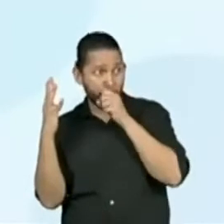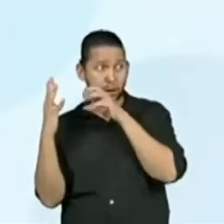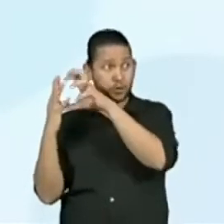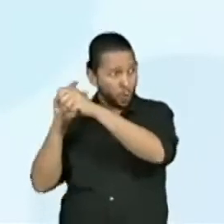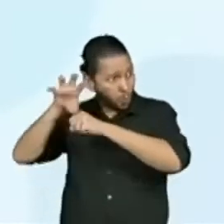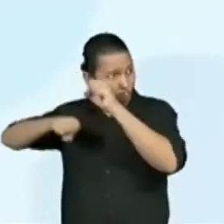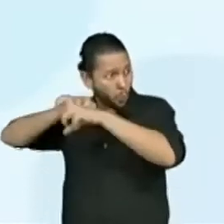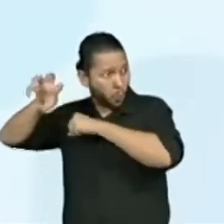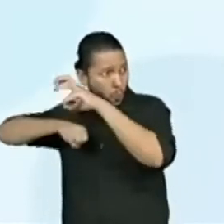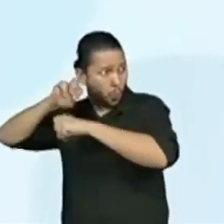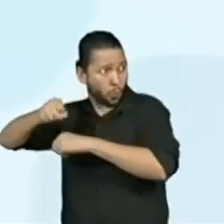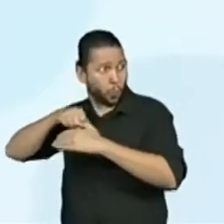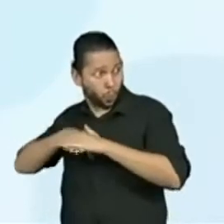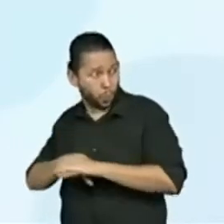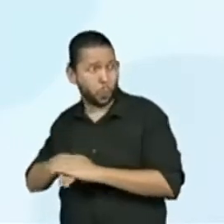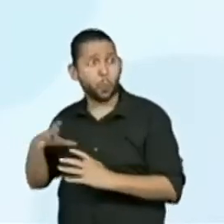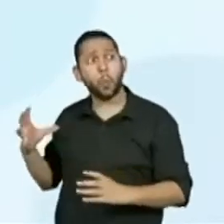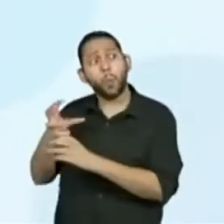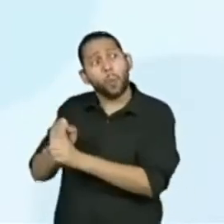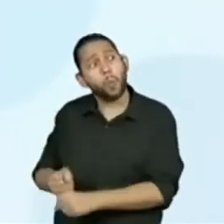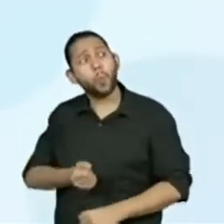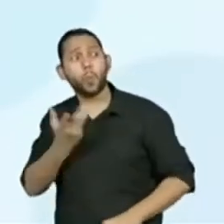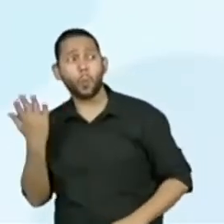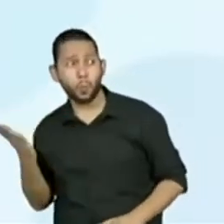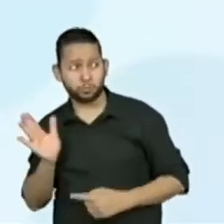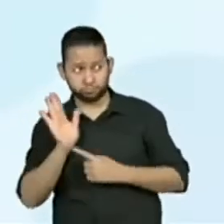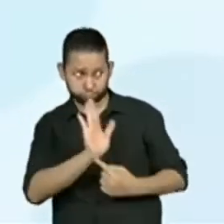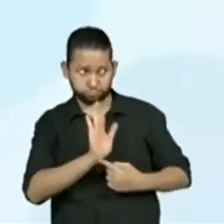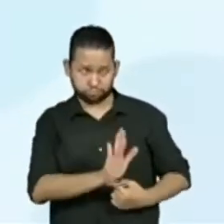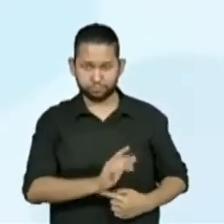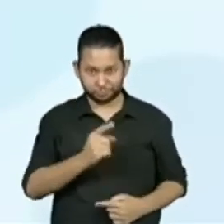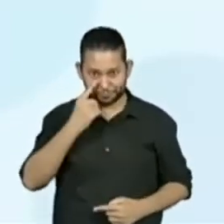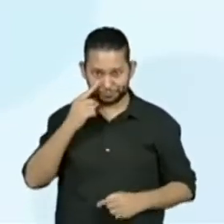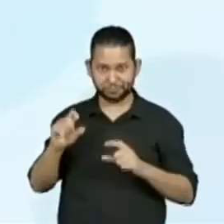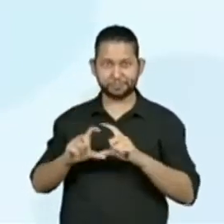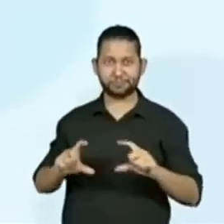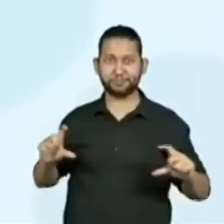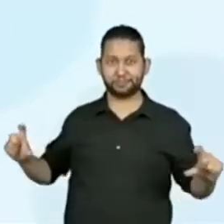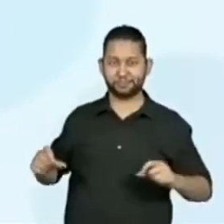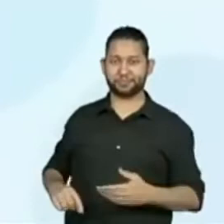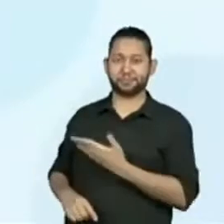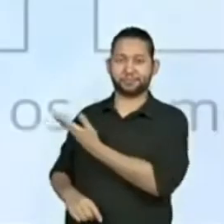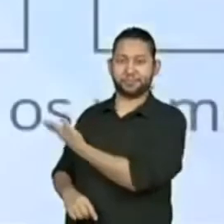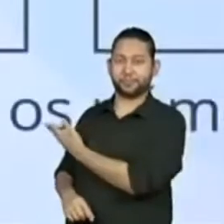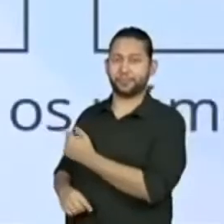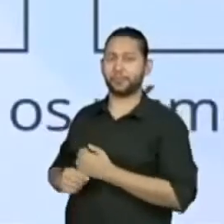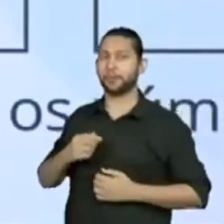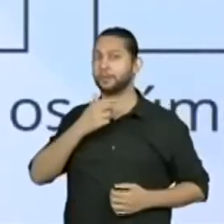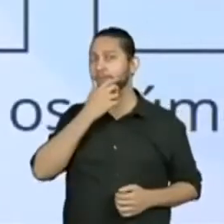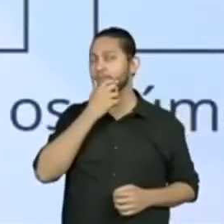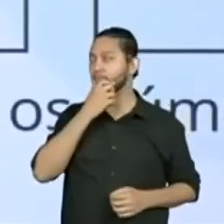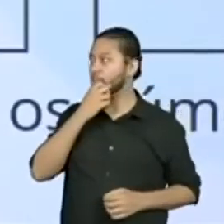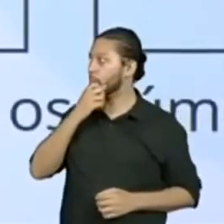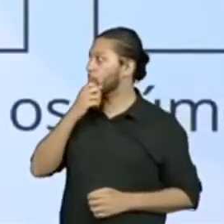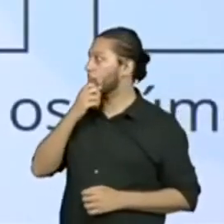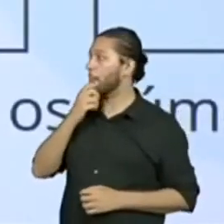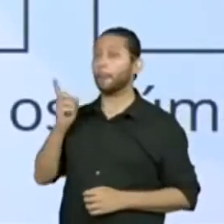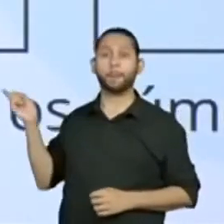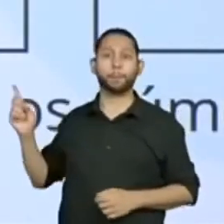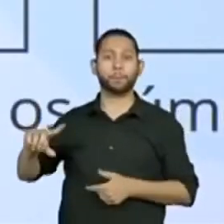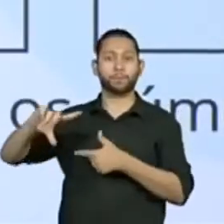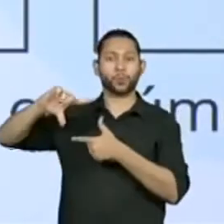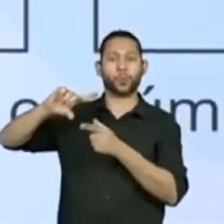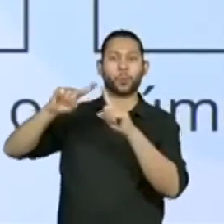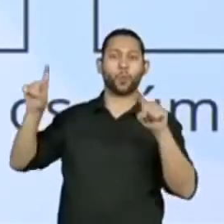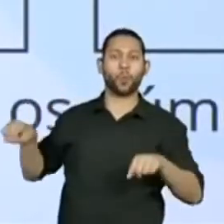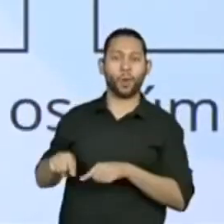Veja alguns detalhes aqui dessas anotações do tio José Luiz. Aqui no nosso primeiro quadro, ele diz o seguinte,